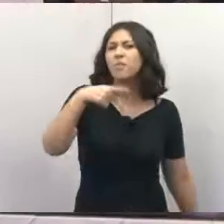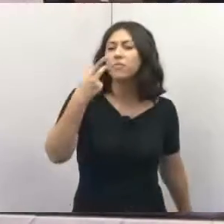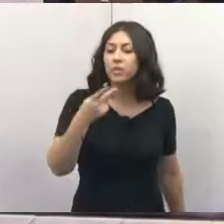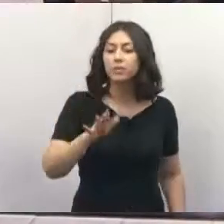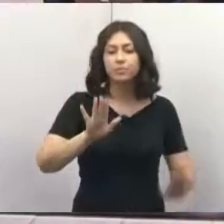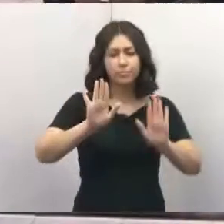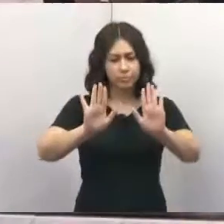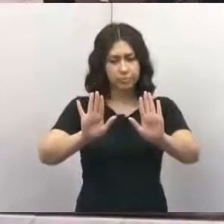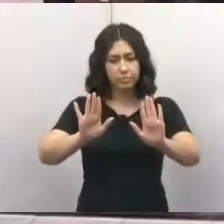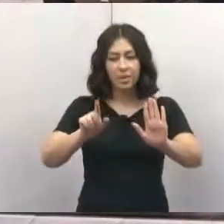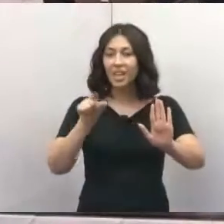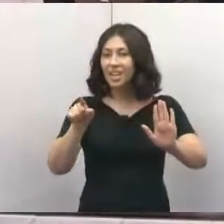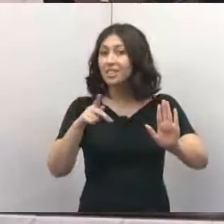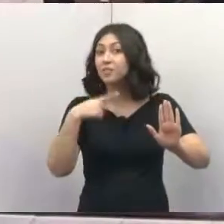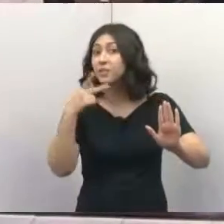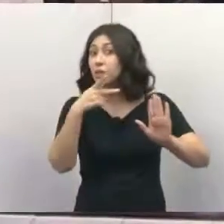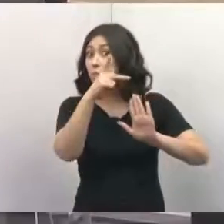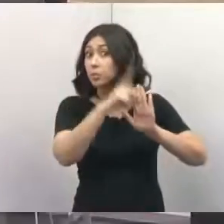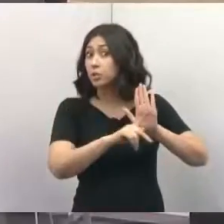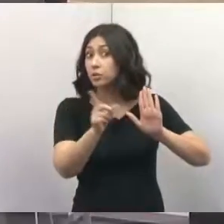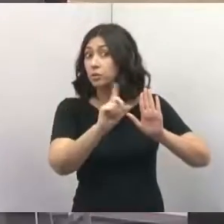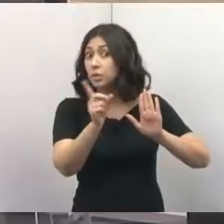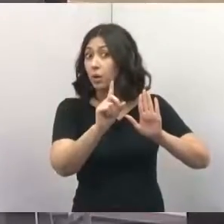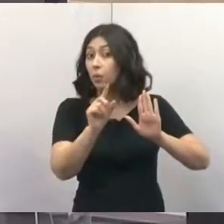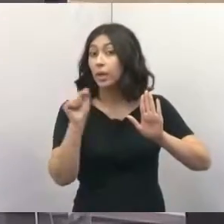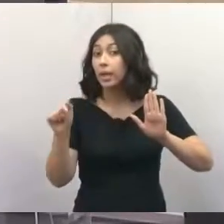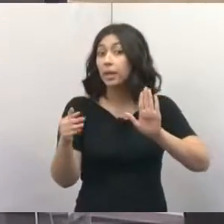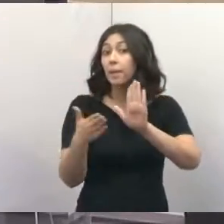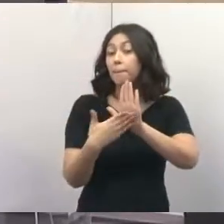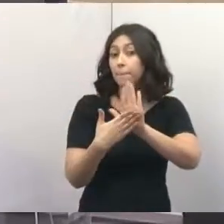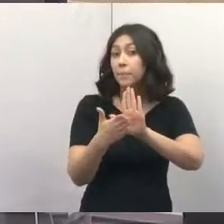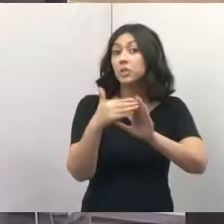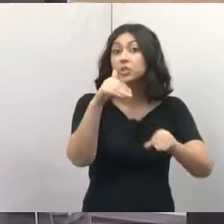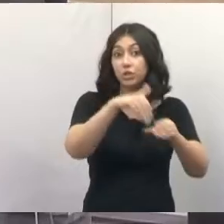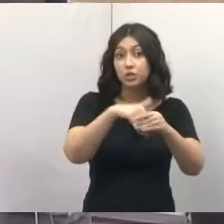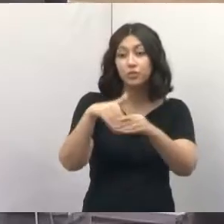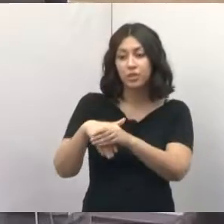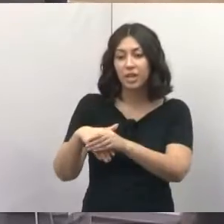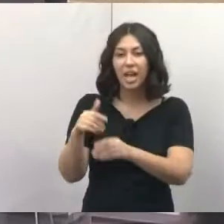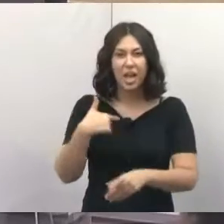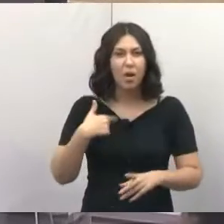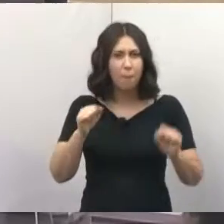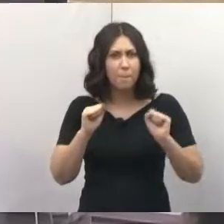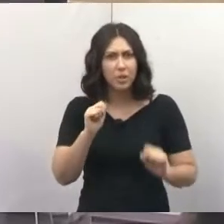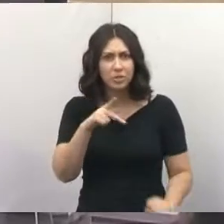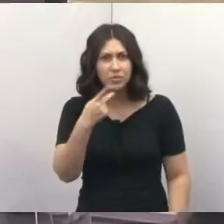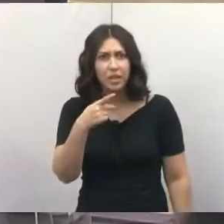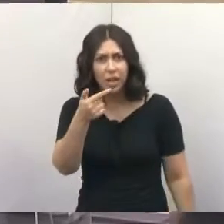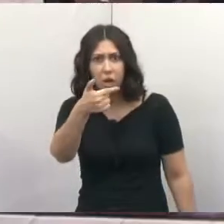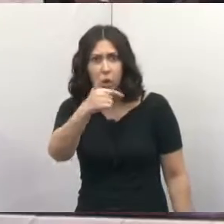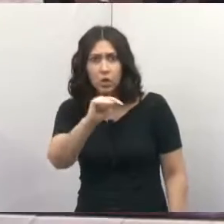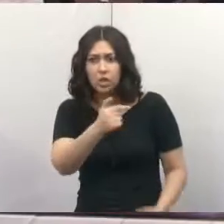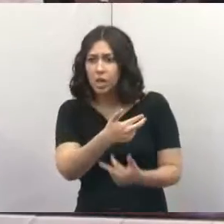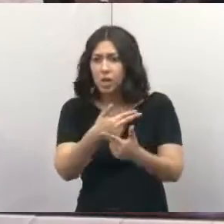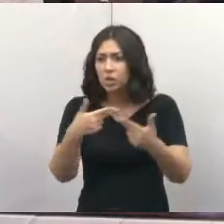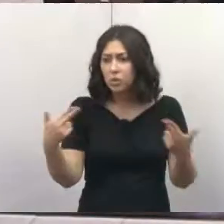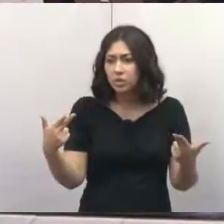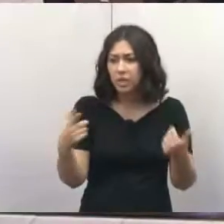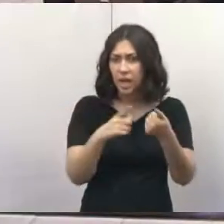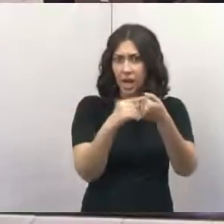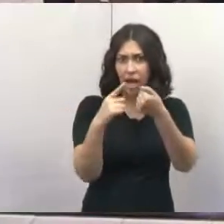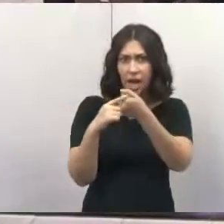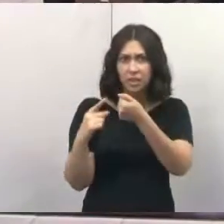Questão de ordem, vereador, ele não falou sobre o projeto, ele está dando a proposta de voto de destaque. Eu posso falar outra coisa no projeto, aqui outros